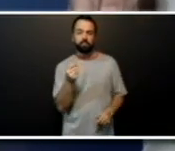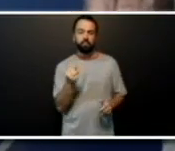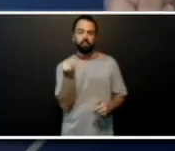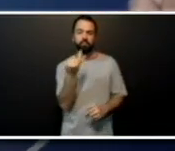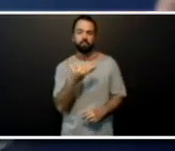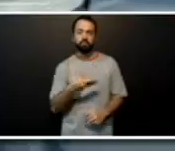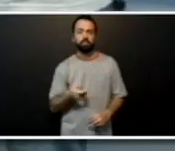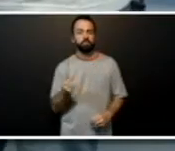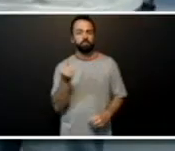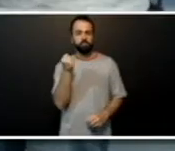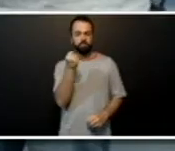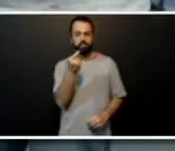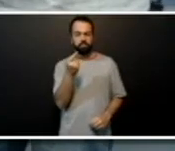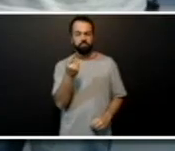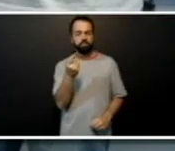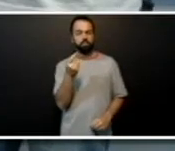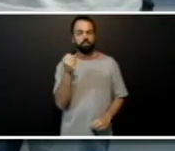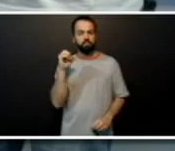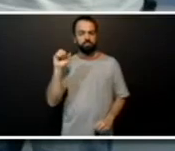R$18.